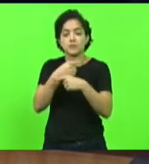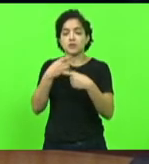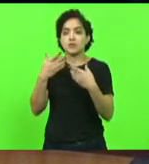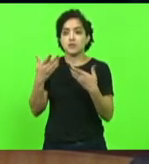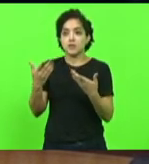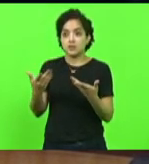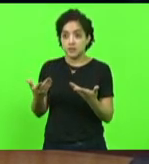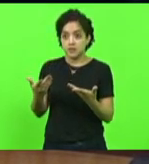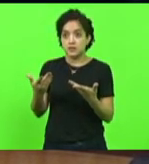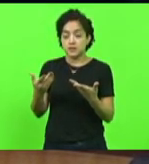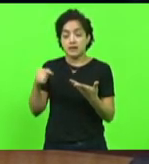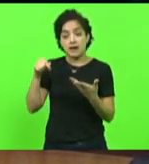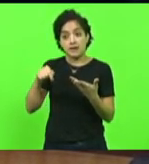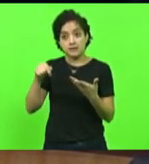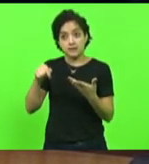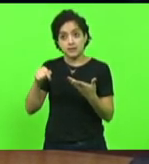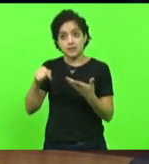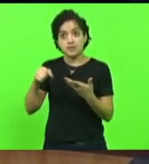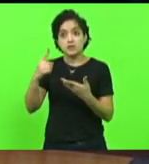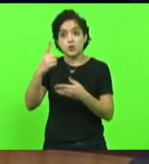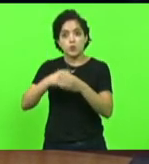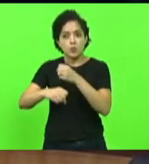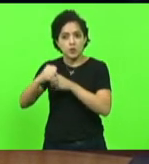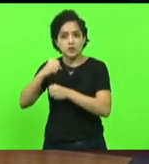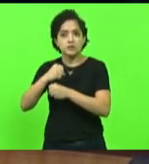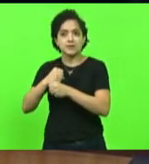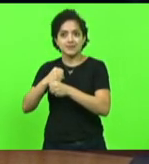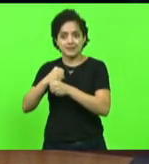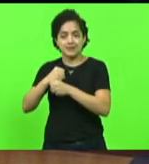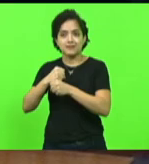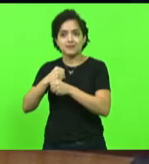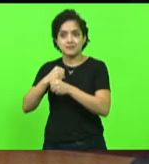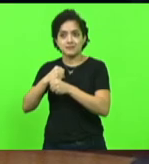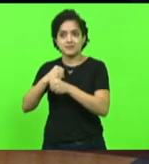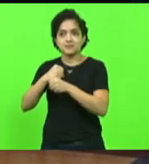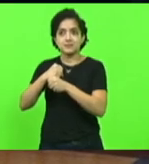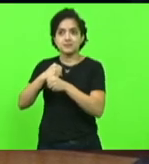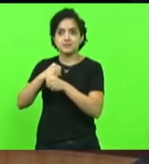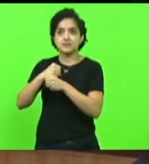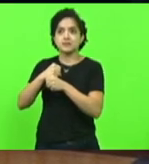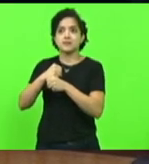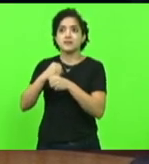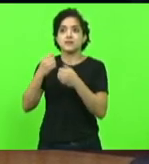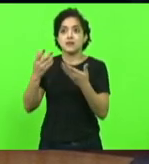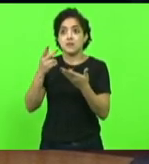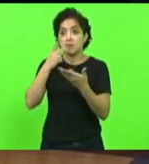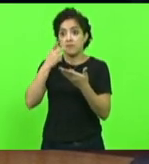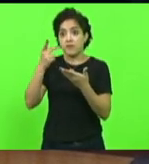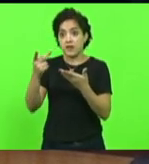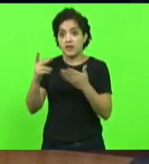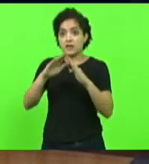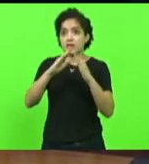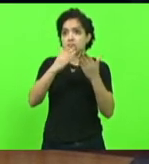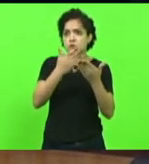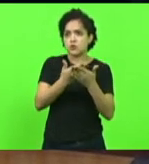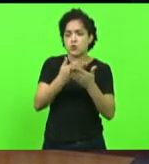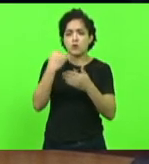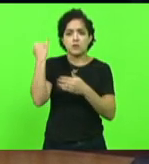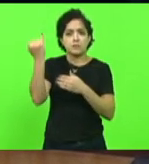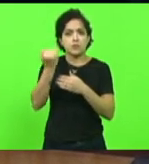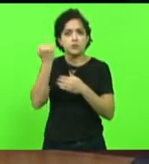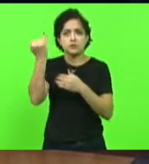mesmo parlamento que há um ano atrás inflou os tambores para dizer que a escola era fundamental